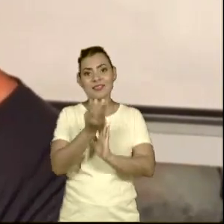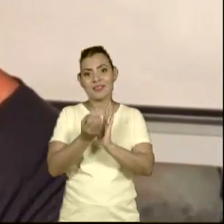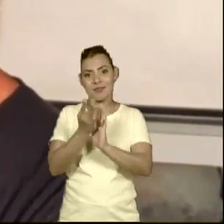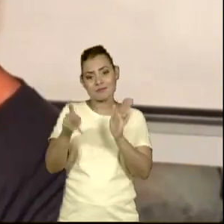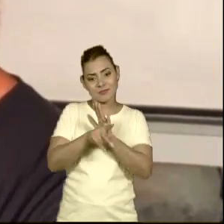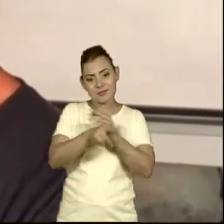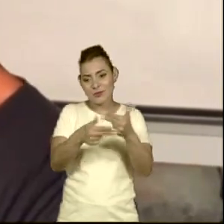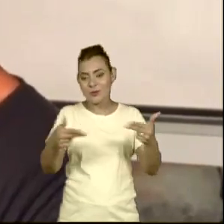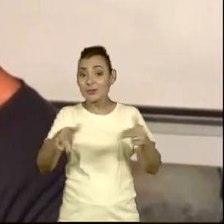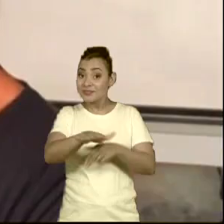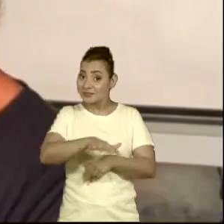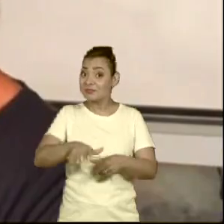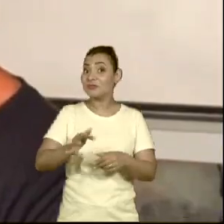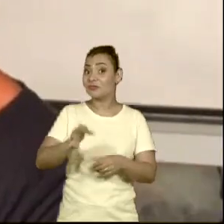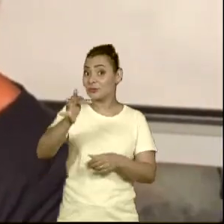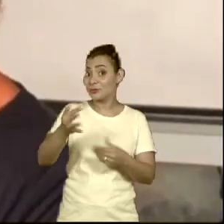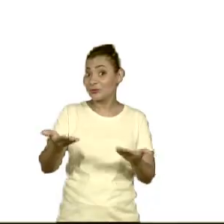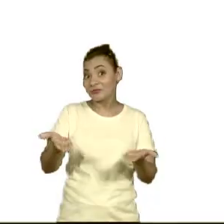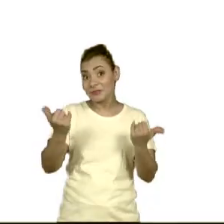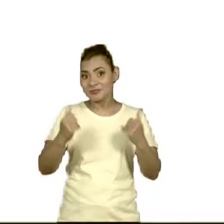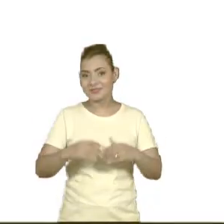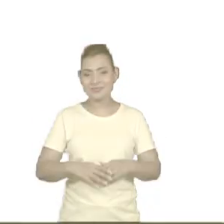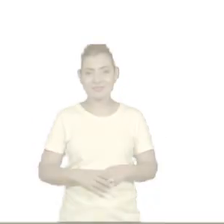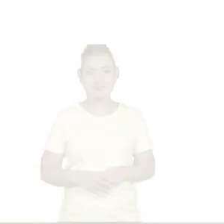mais coisa que tem muito mais criança pela frente. Vamos embora.